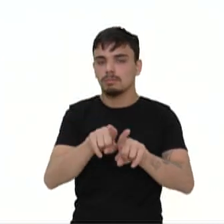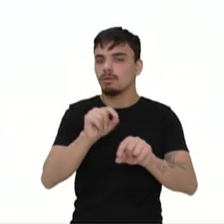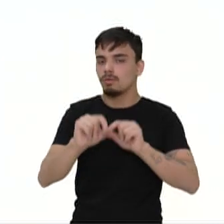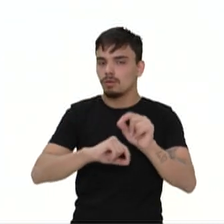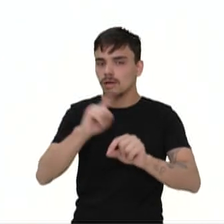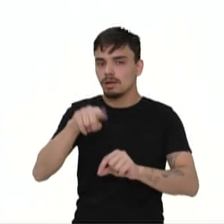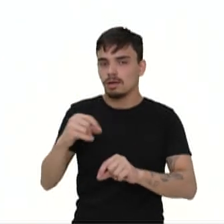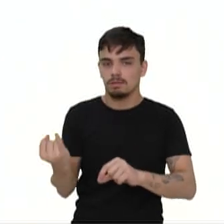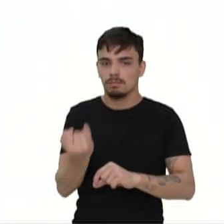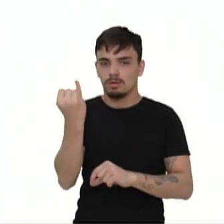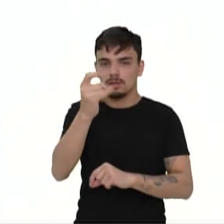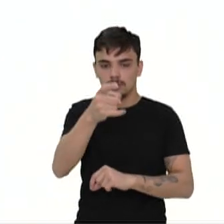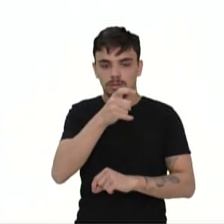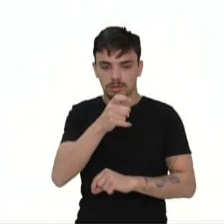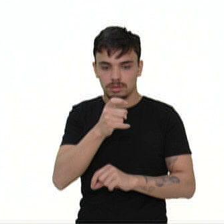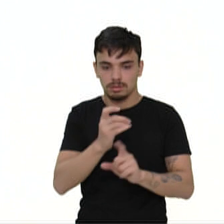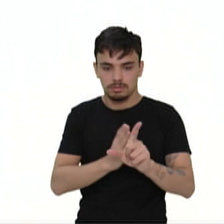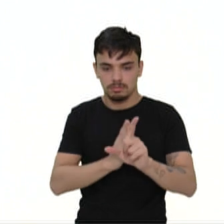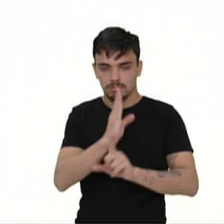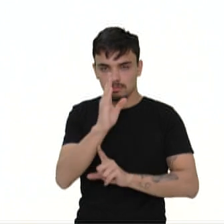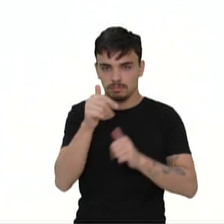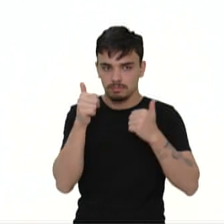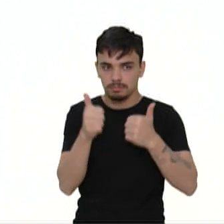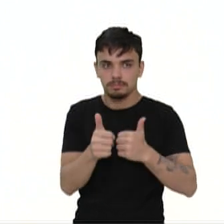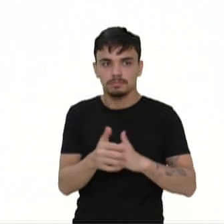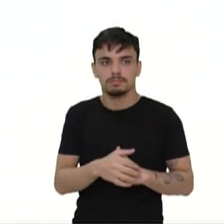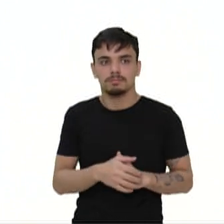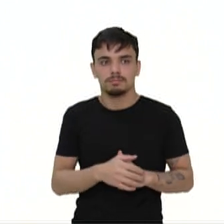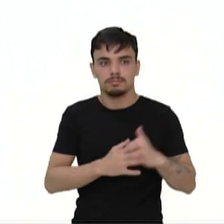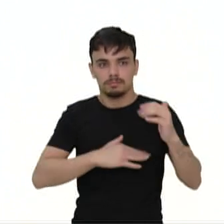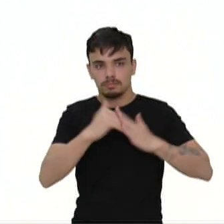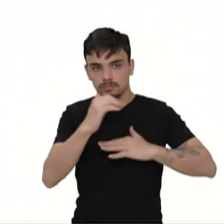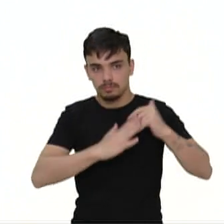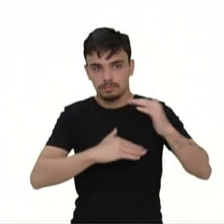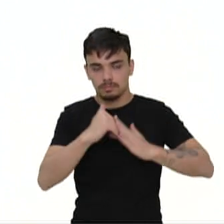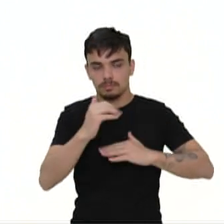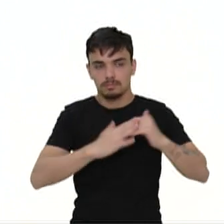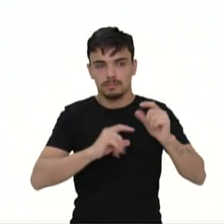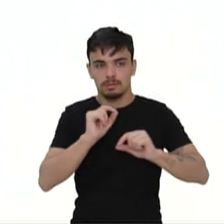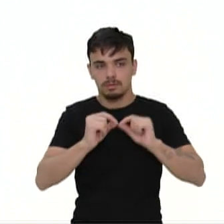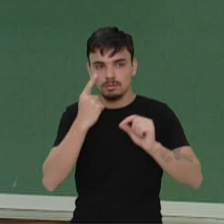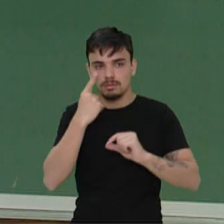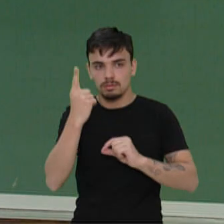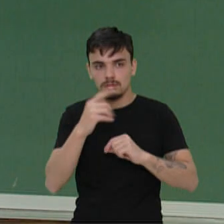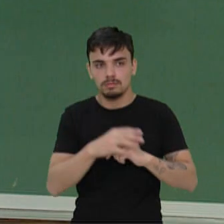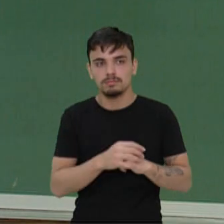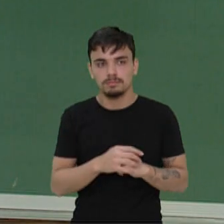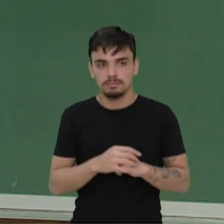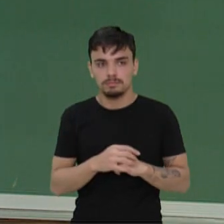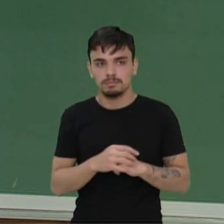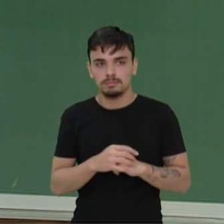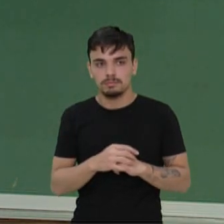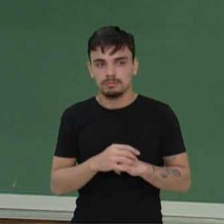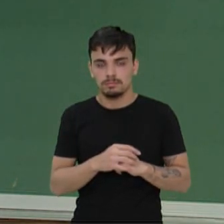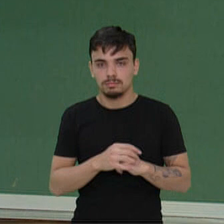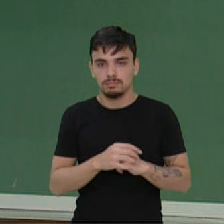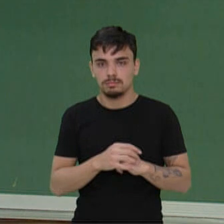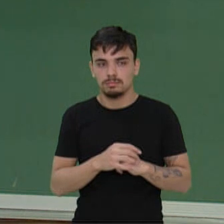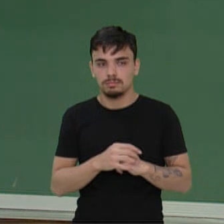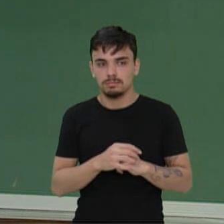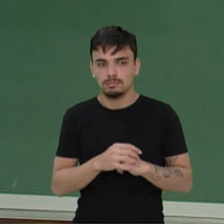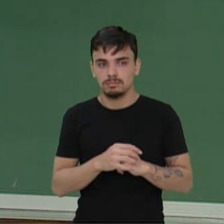x do vértice. Veja só, construa o gráfico da função quadrática, f de x igual a x ao quadrado menos 4x mais